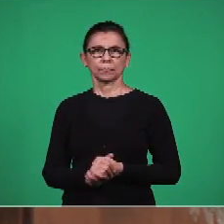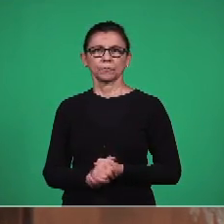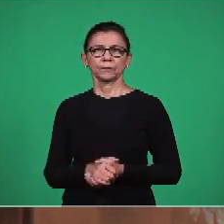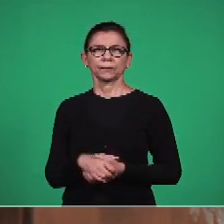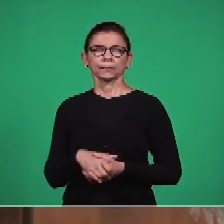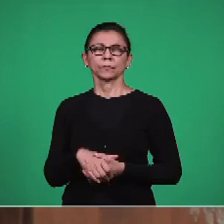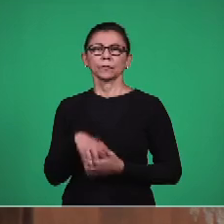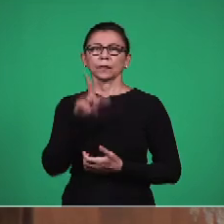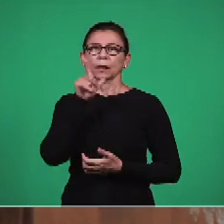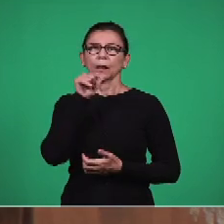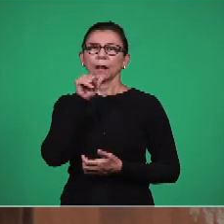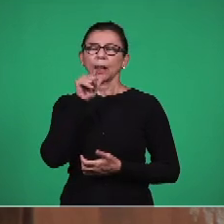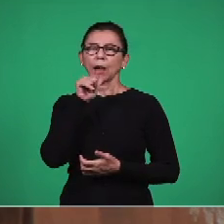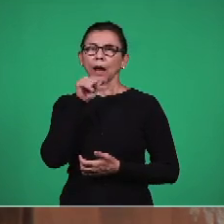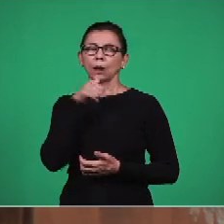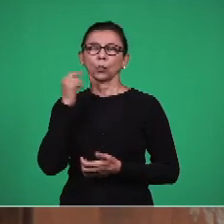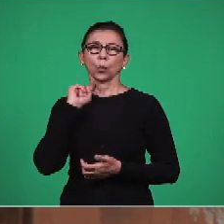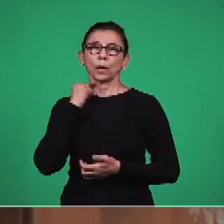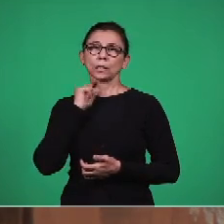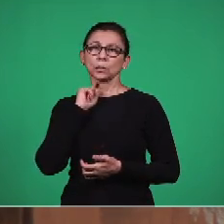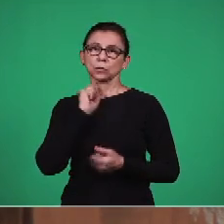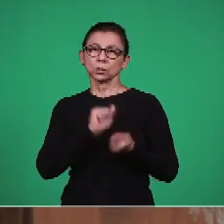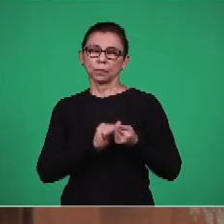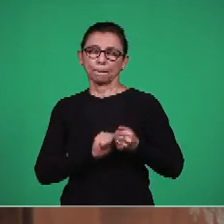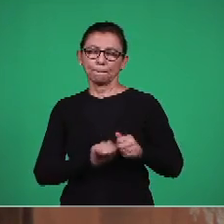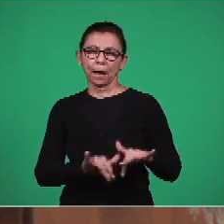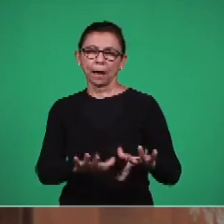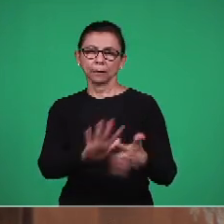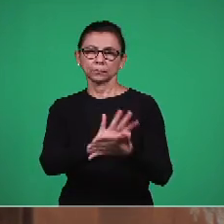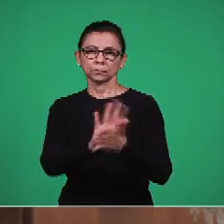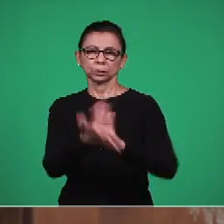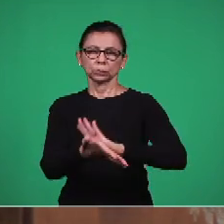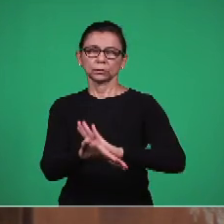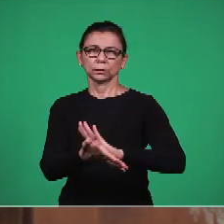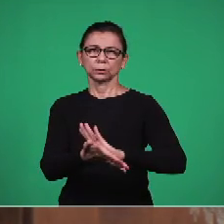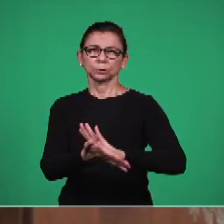sido o grande veículo para destruir, para matar as vidas. Porque